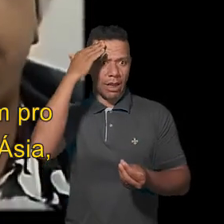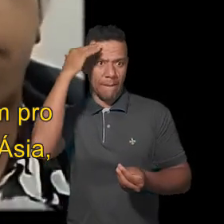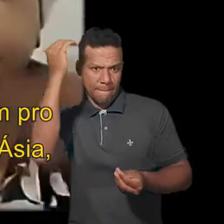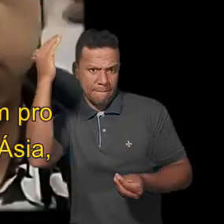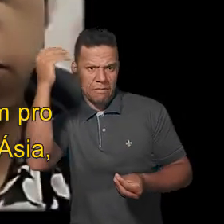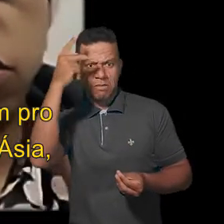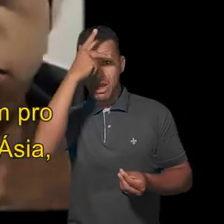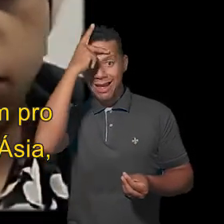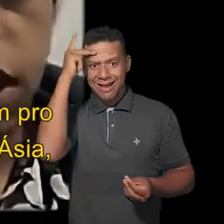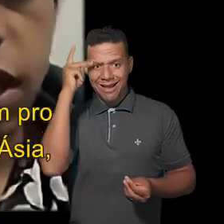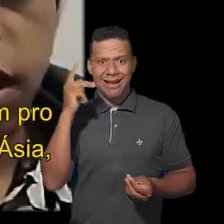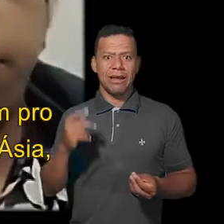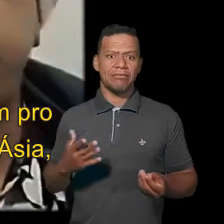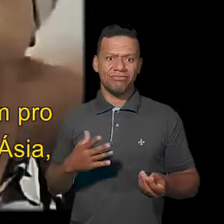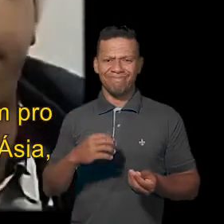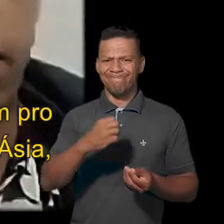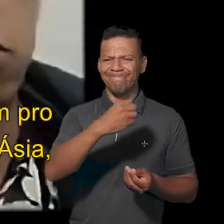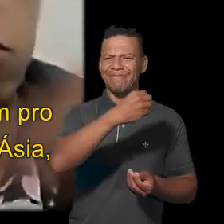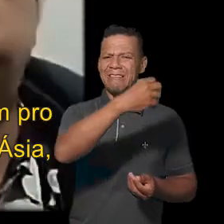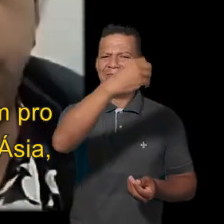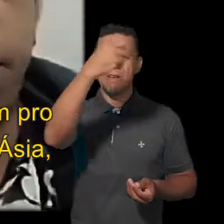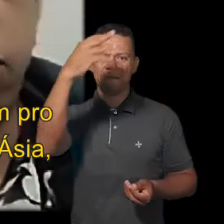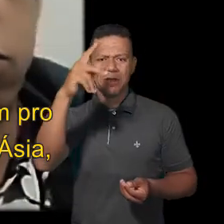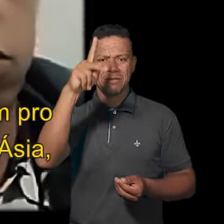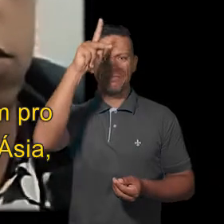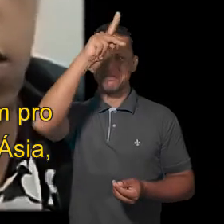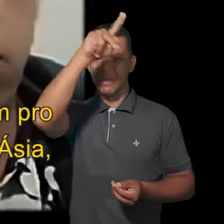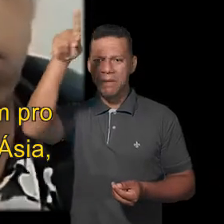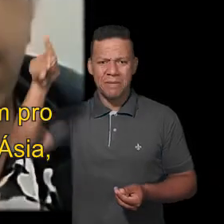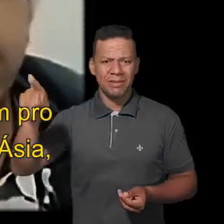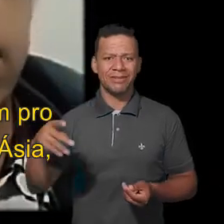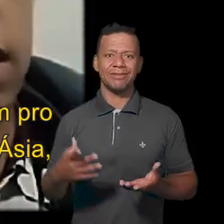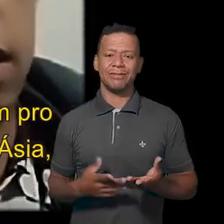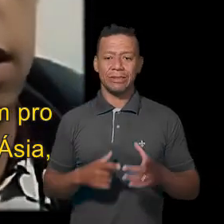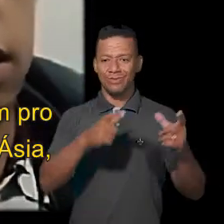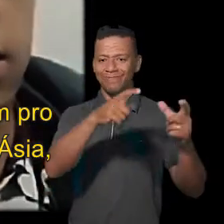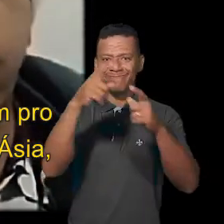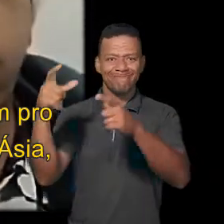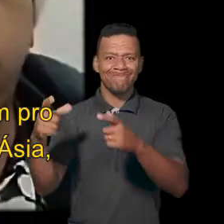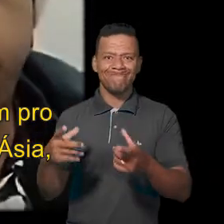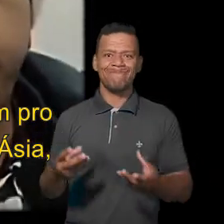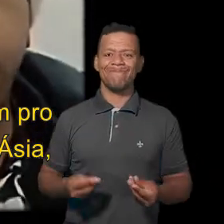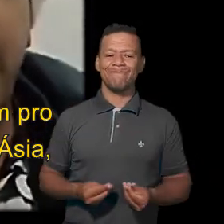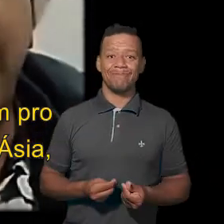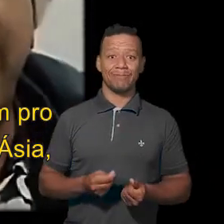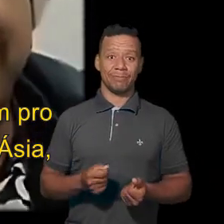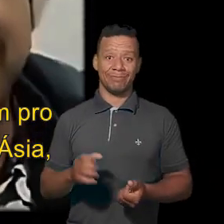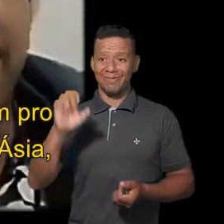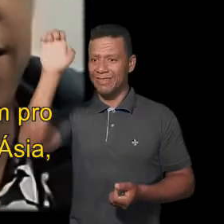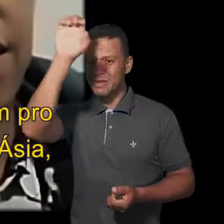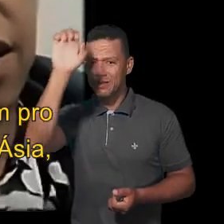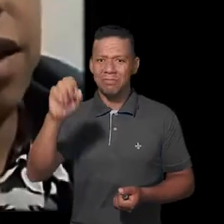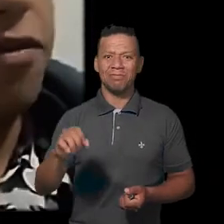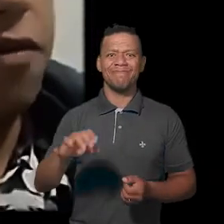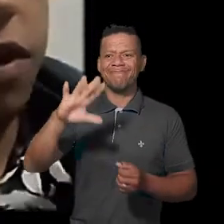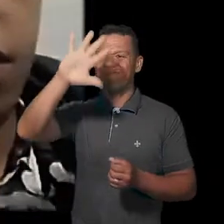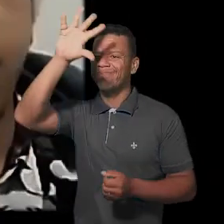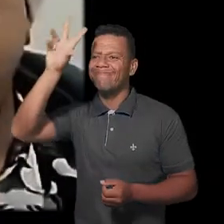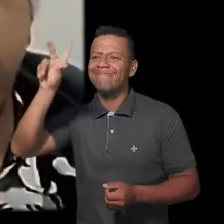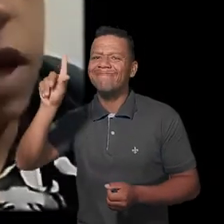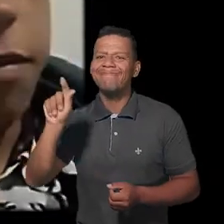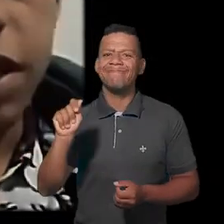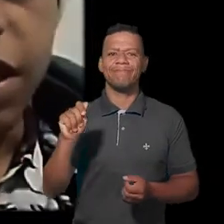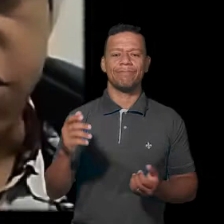já foram para o Circuito de Soleil, para outros lugares da Europa, da Ásia,